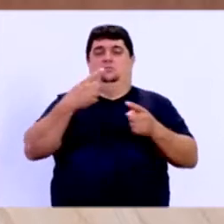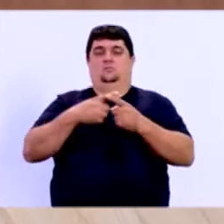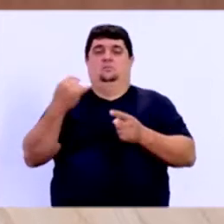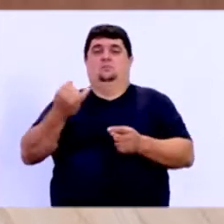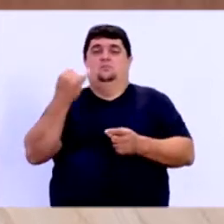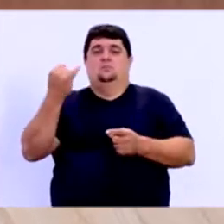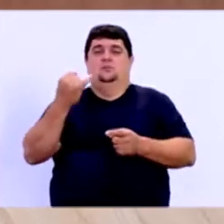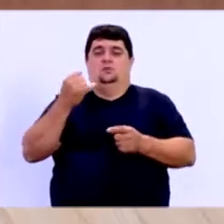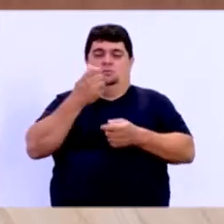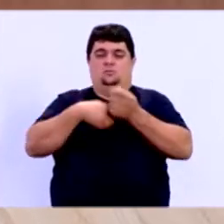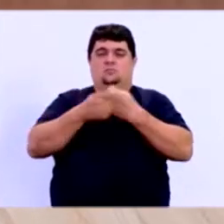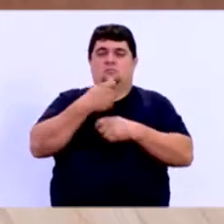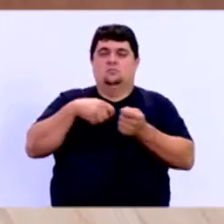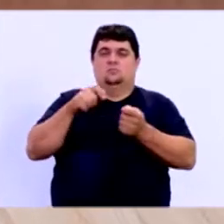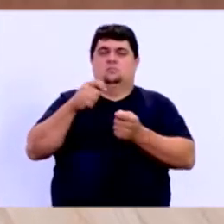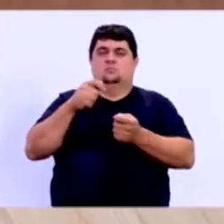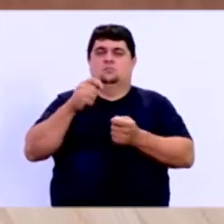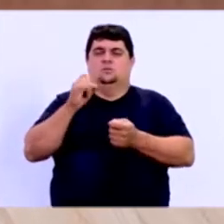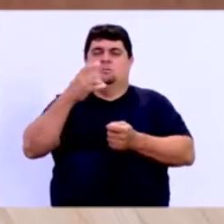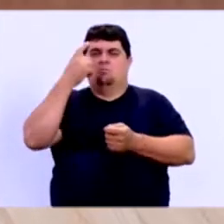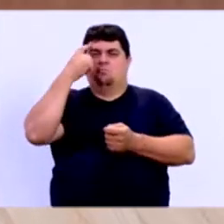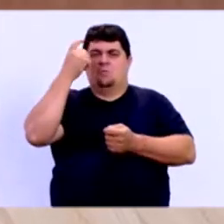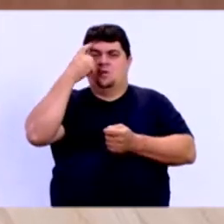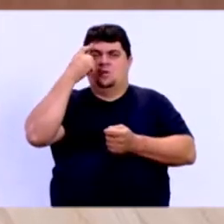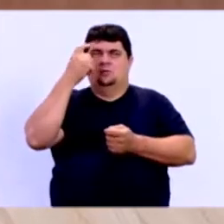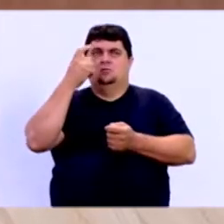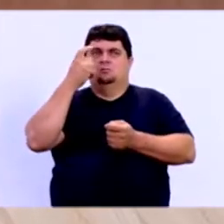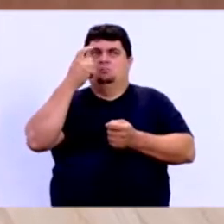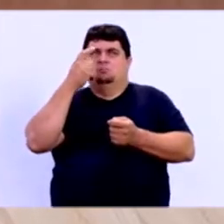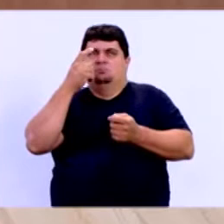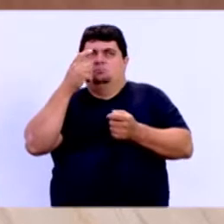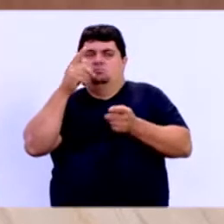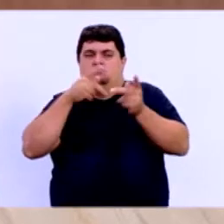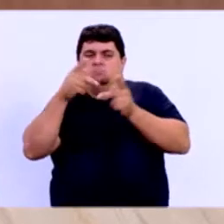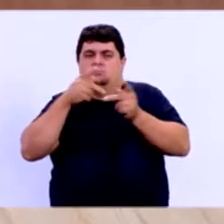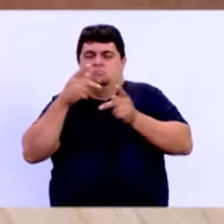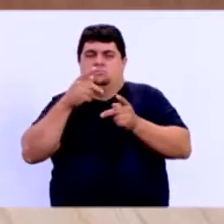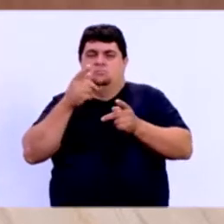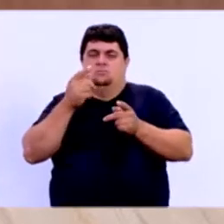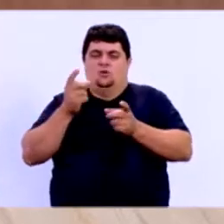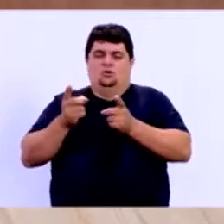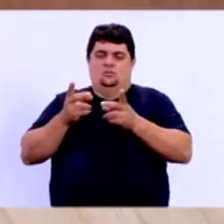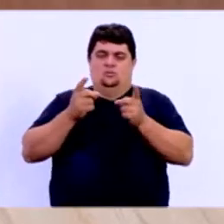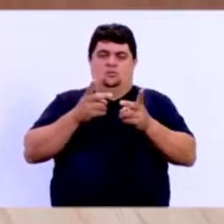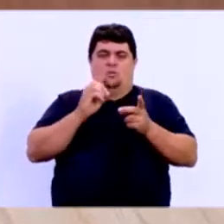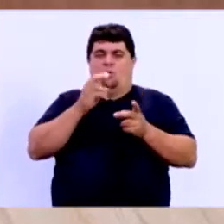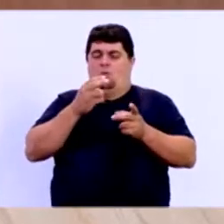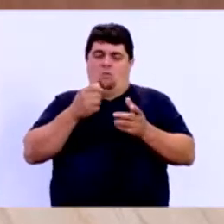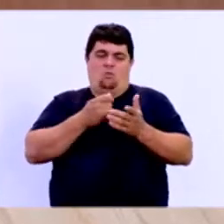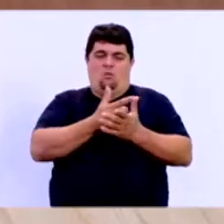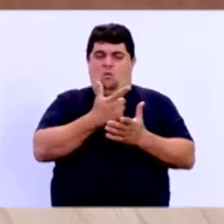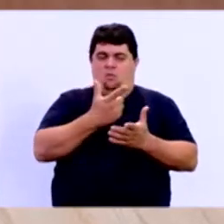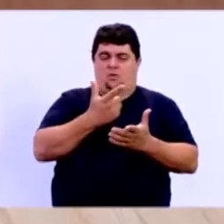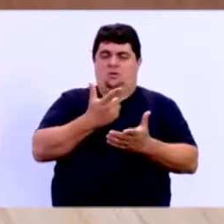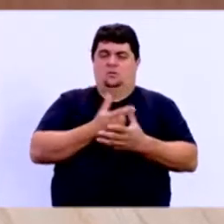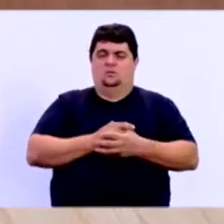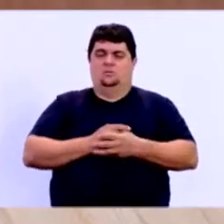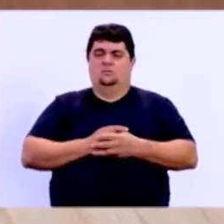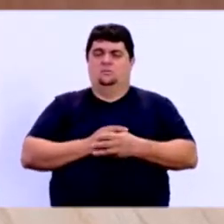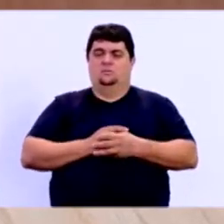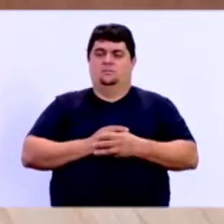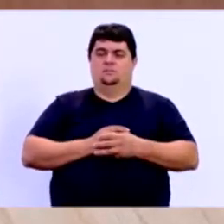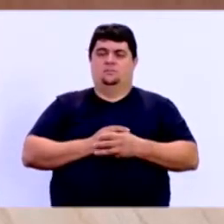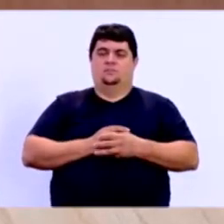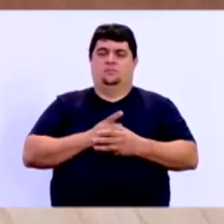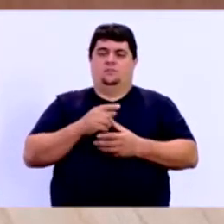importante que os administradores, quando pensam no processo de venda ou de compras,